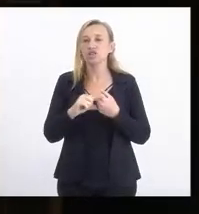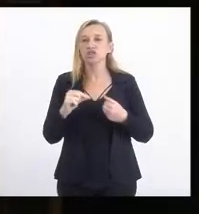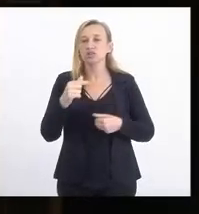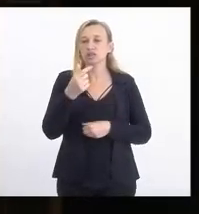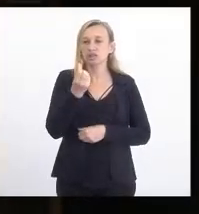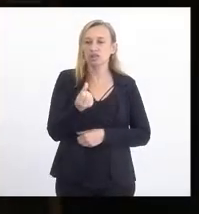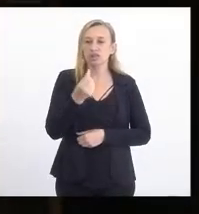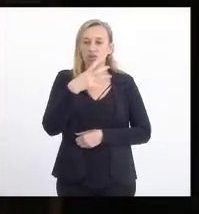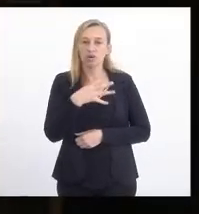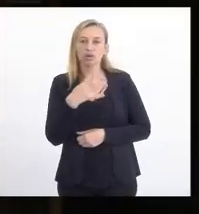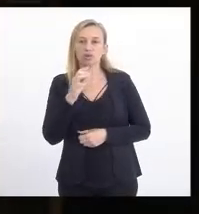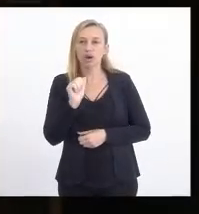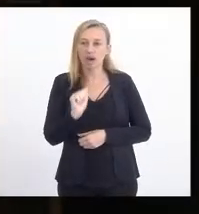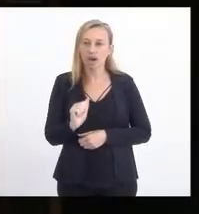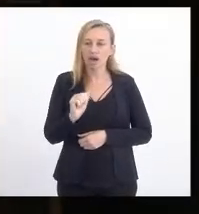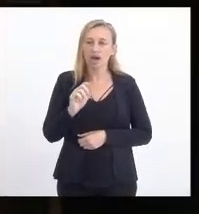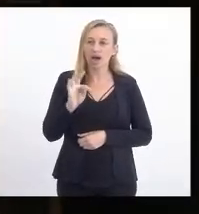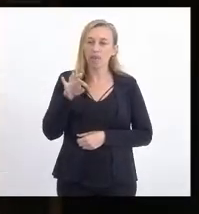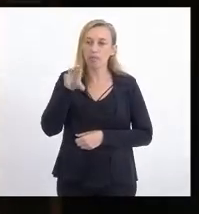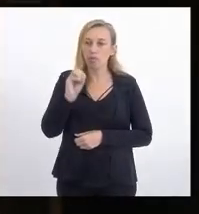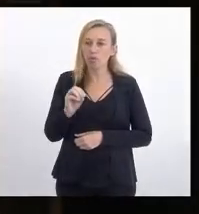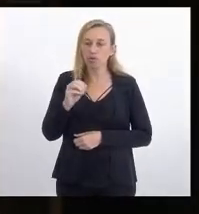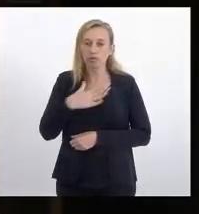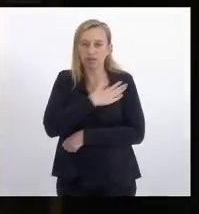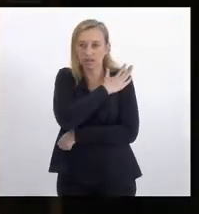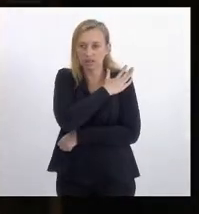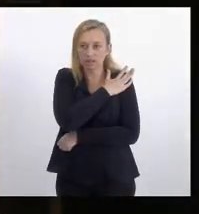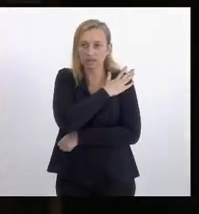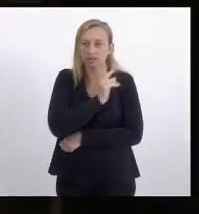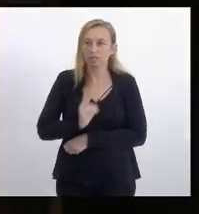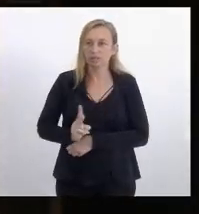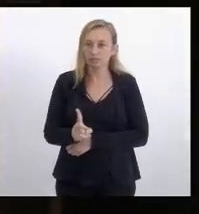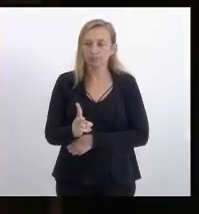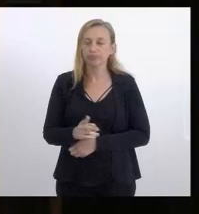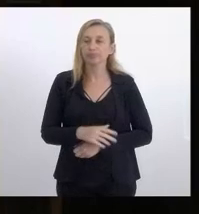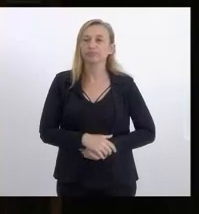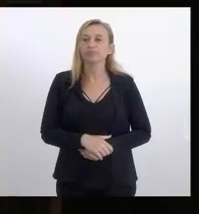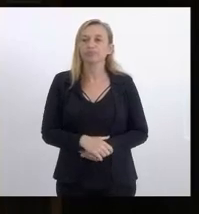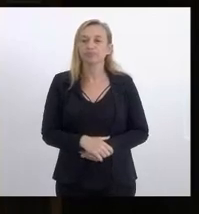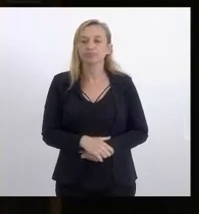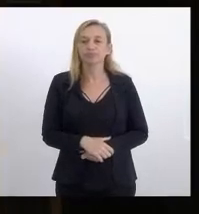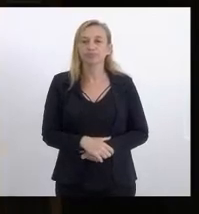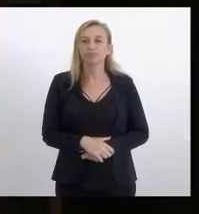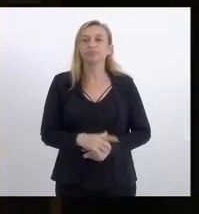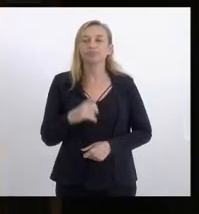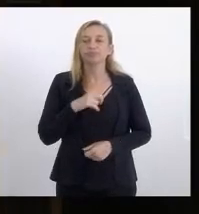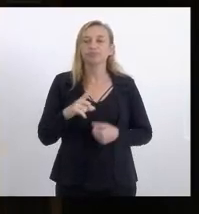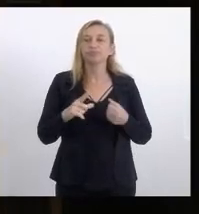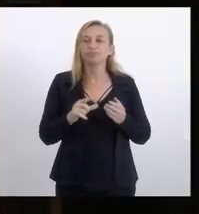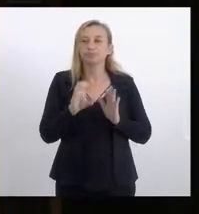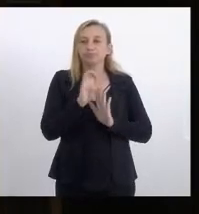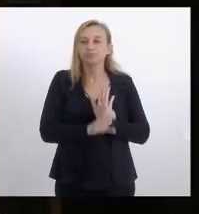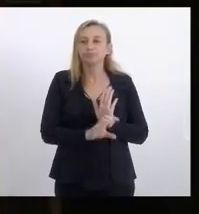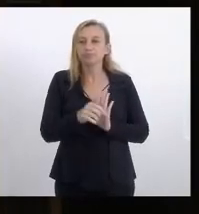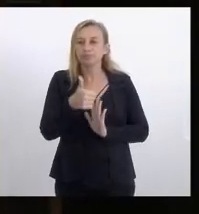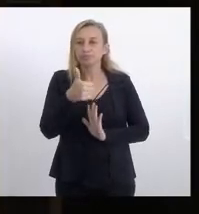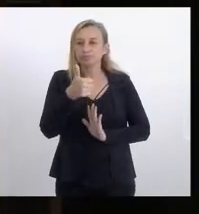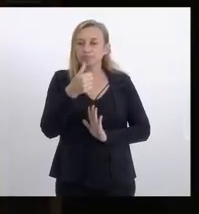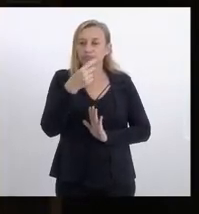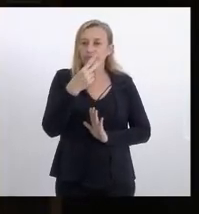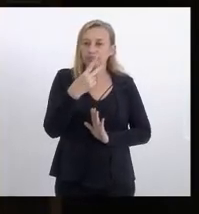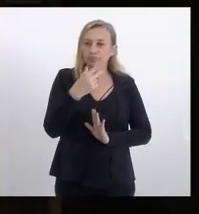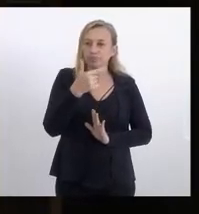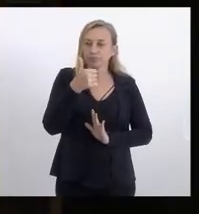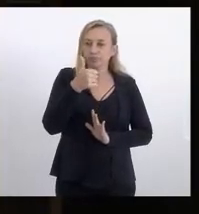abono permanência militar O que ocorre aqui com abono permanência militar é teve emenda de 2004 que o